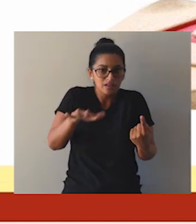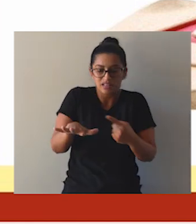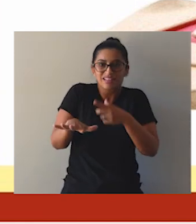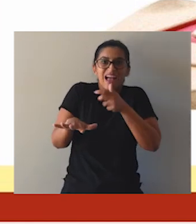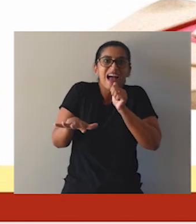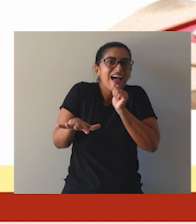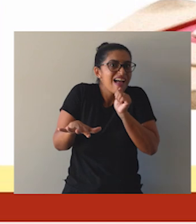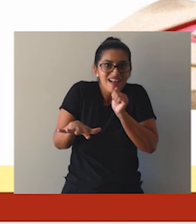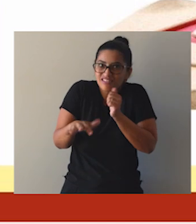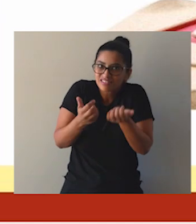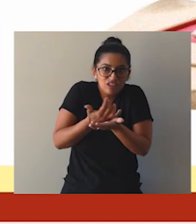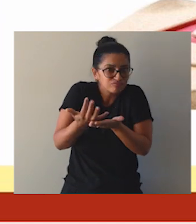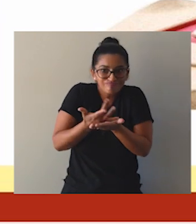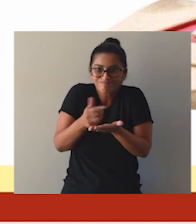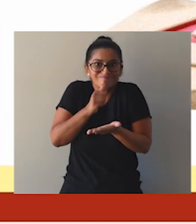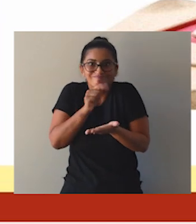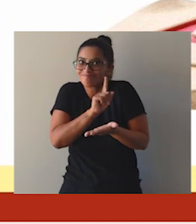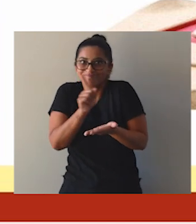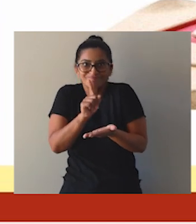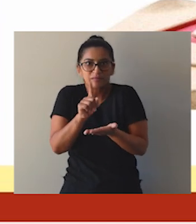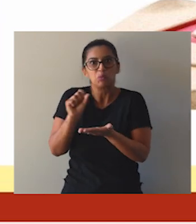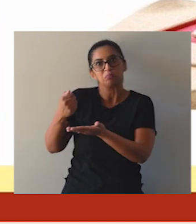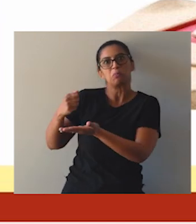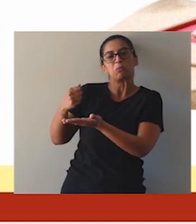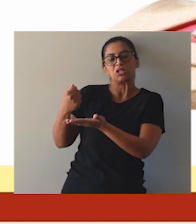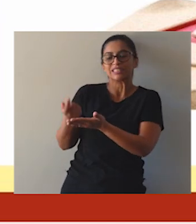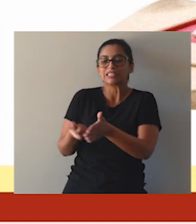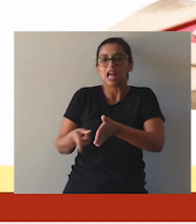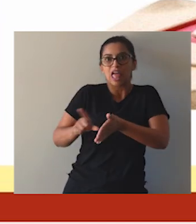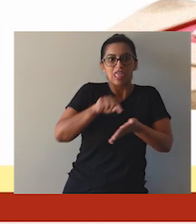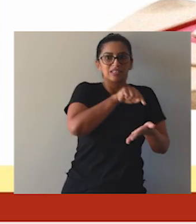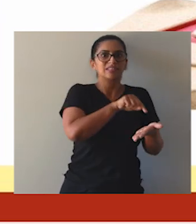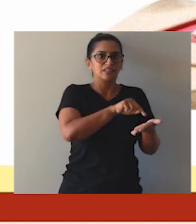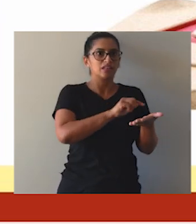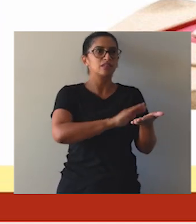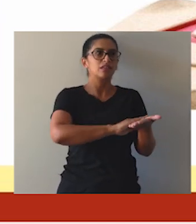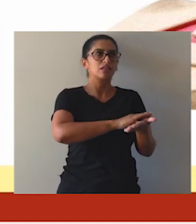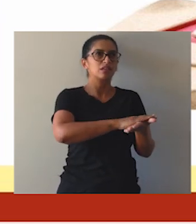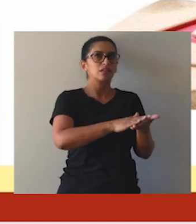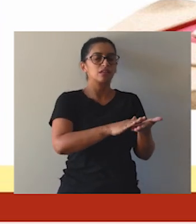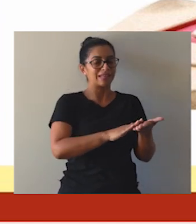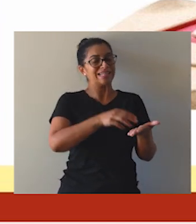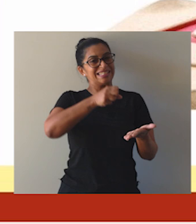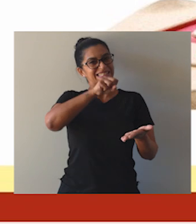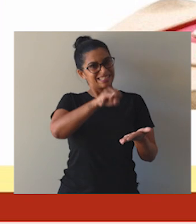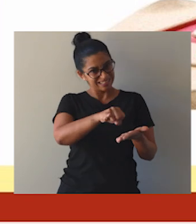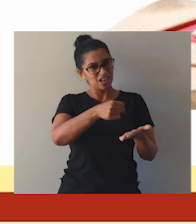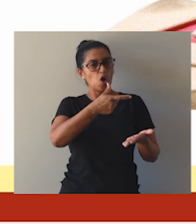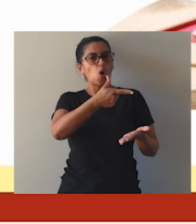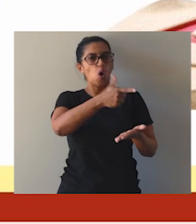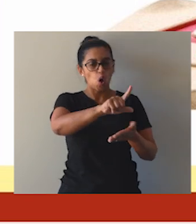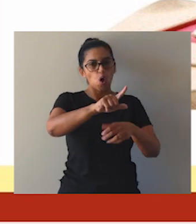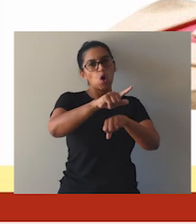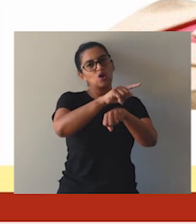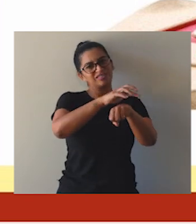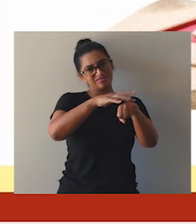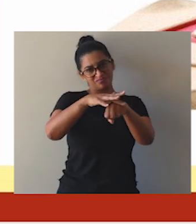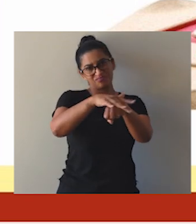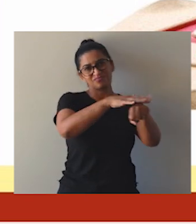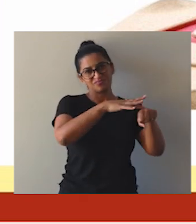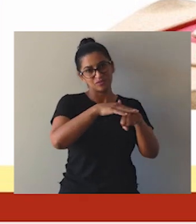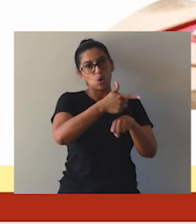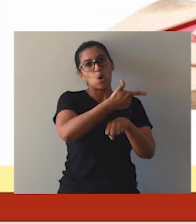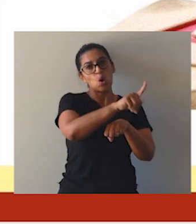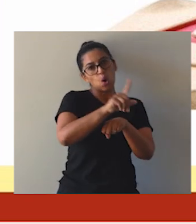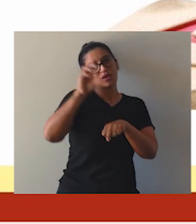outras deficiências, né? Como DI, não tem como ele ser alfabetizado em braille, porque é uma